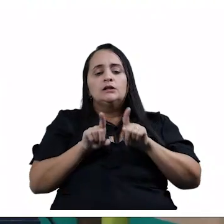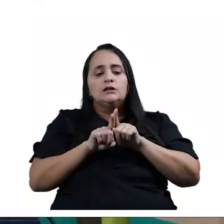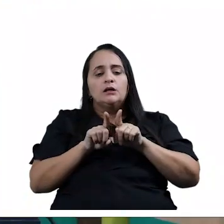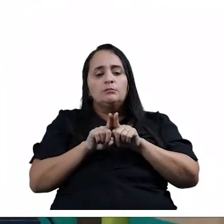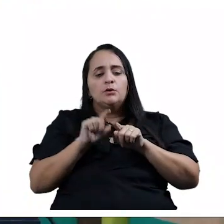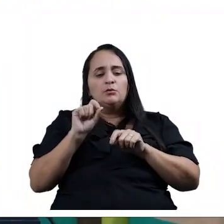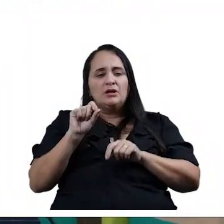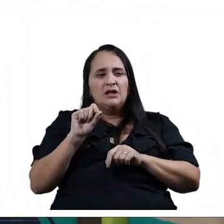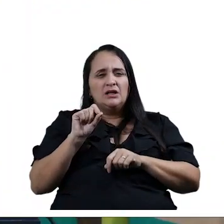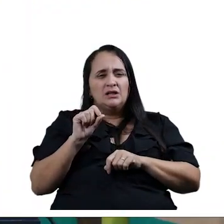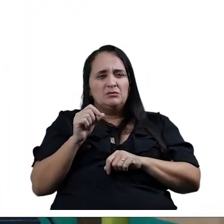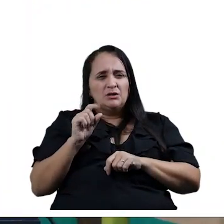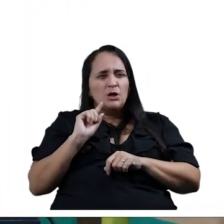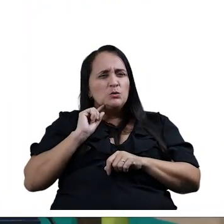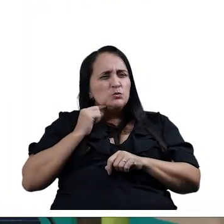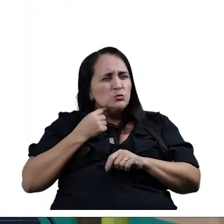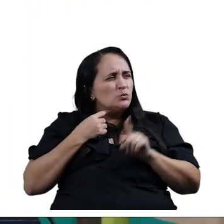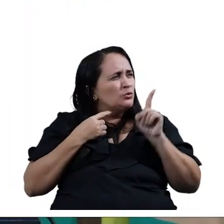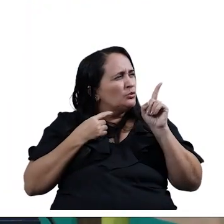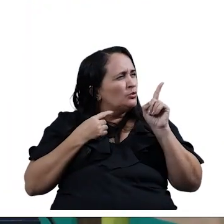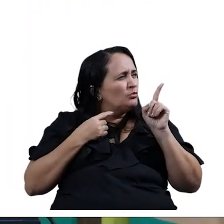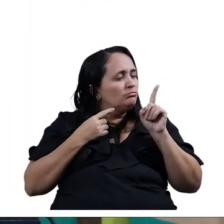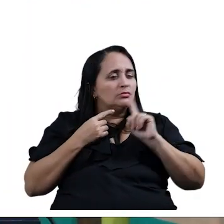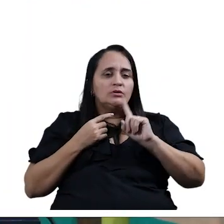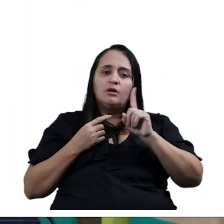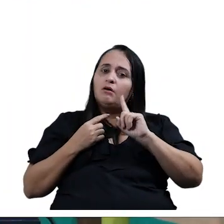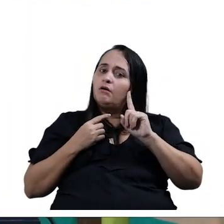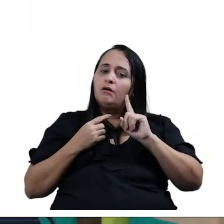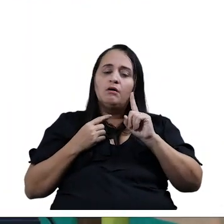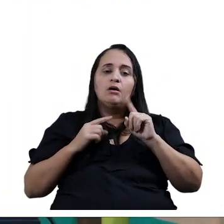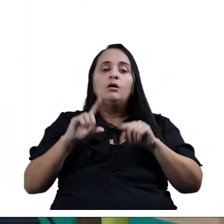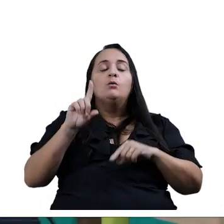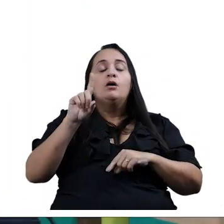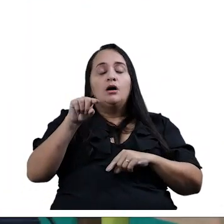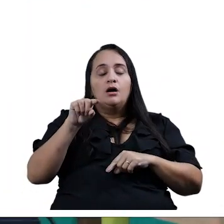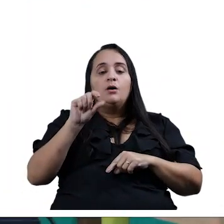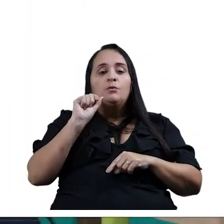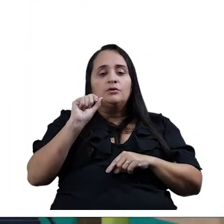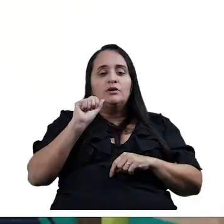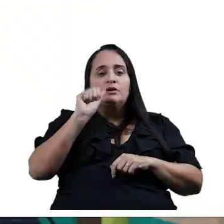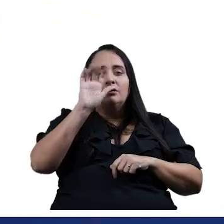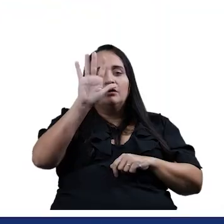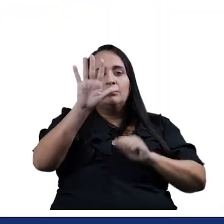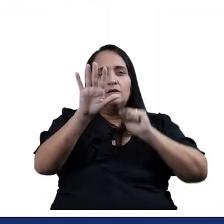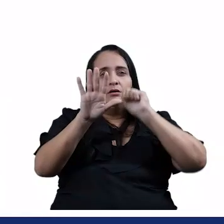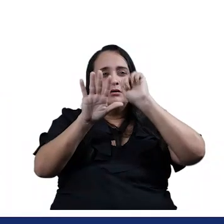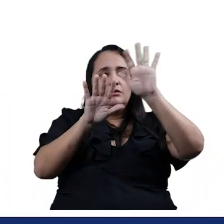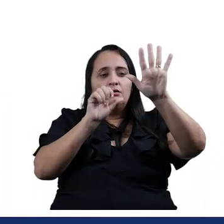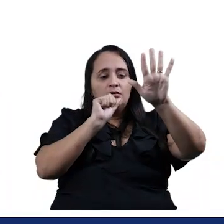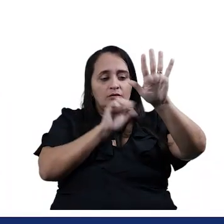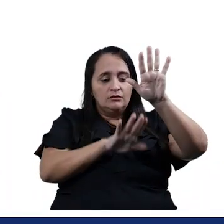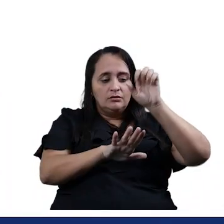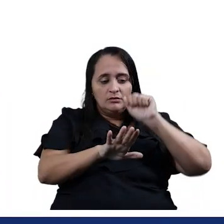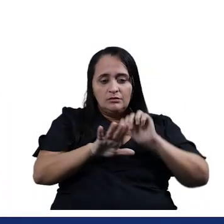tá borrado, não. É assim mesmo, tá? Então, observe aqui, ó,